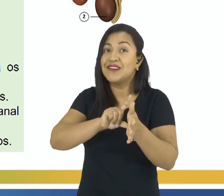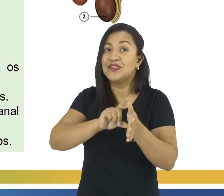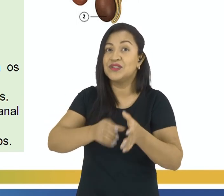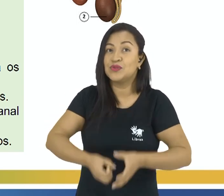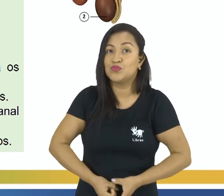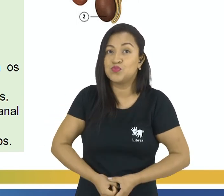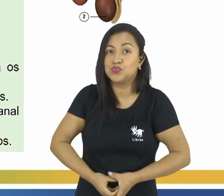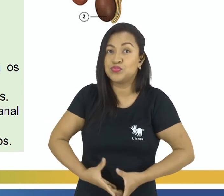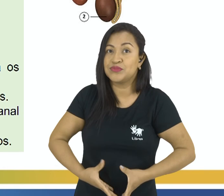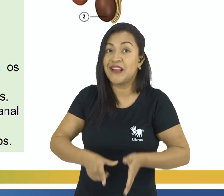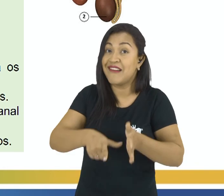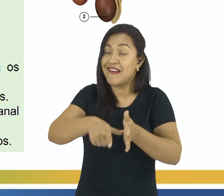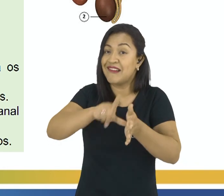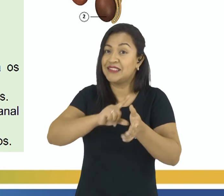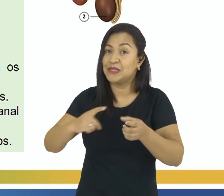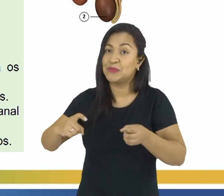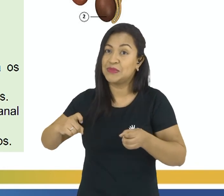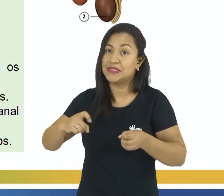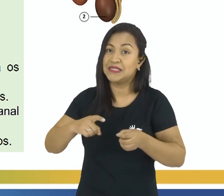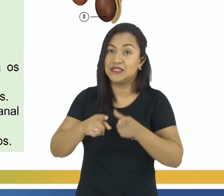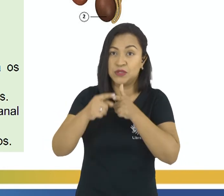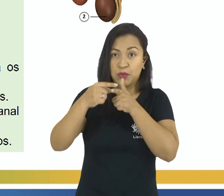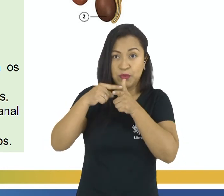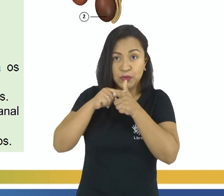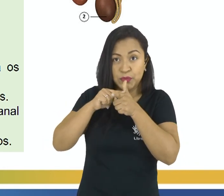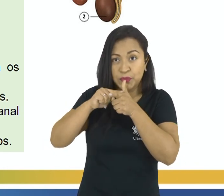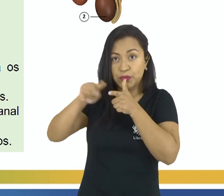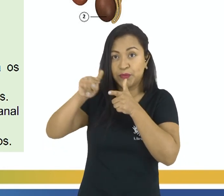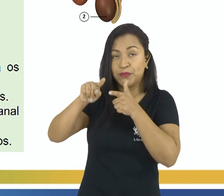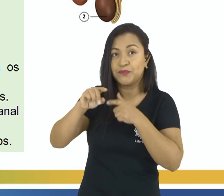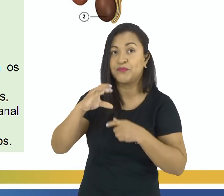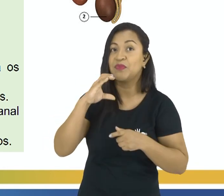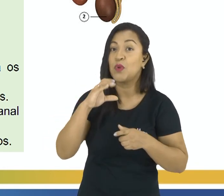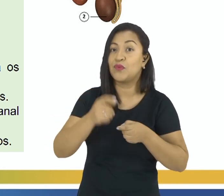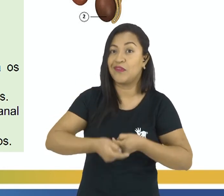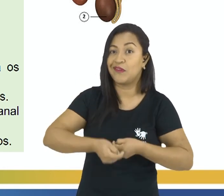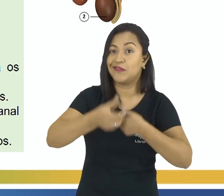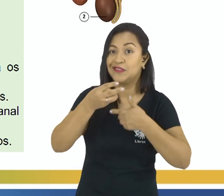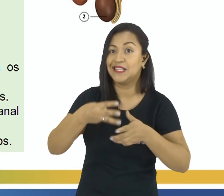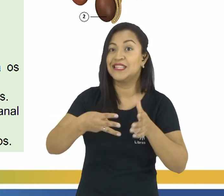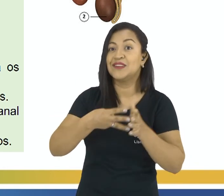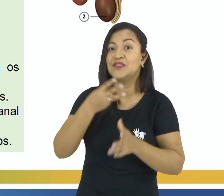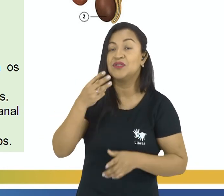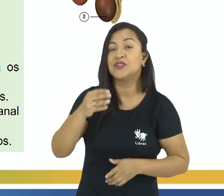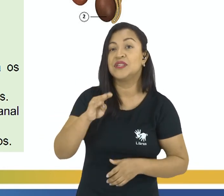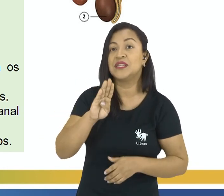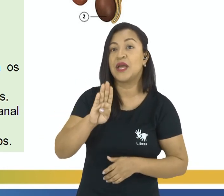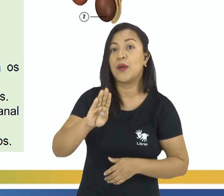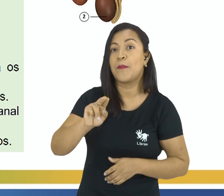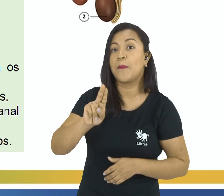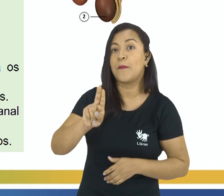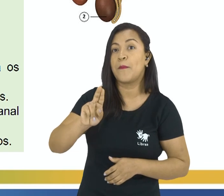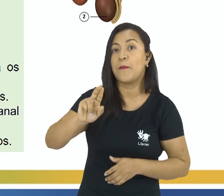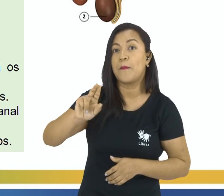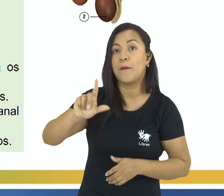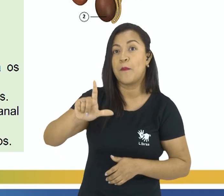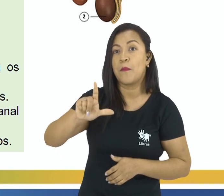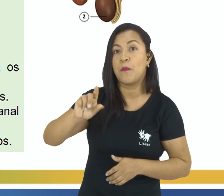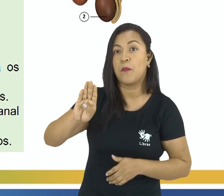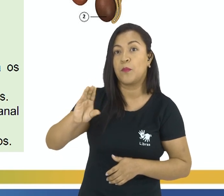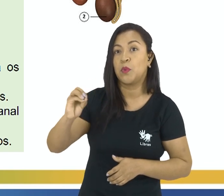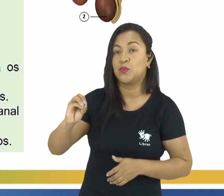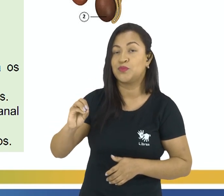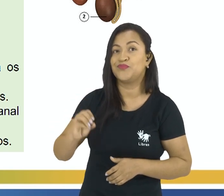Então, vocês viram que o número 3 corresponde à glândula bulbo-uretral. E o número 4 é o local onde